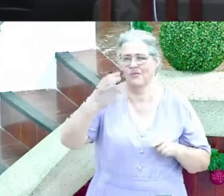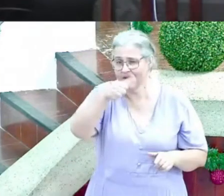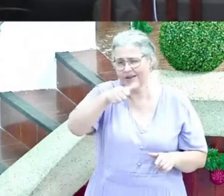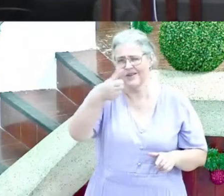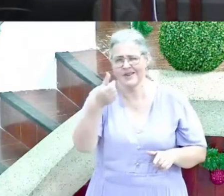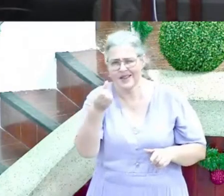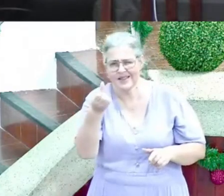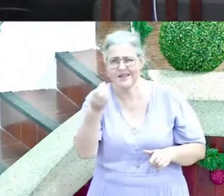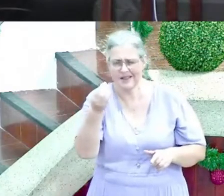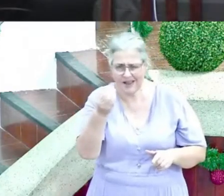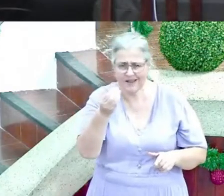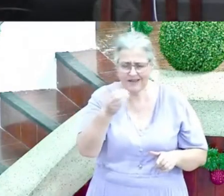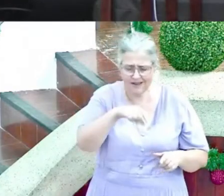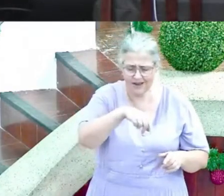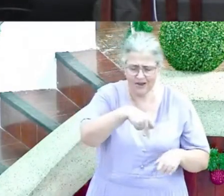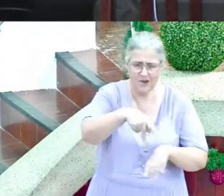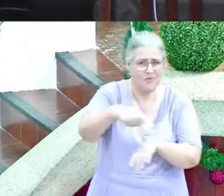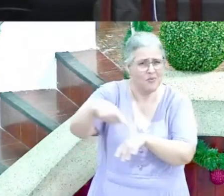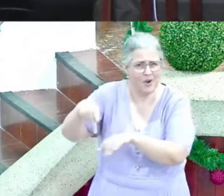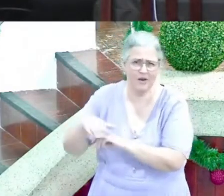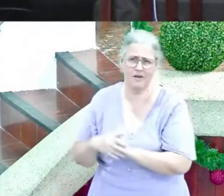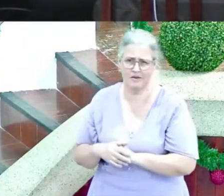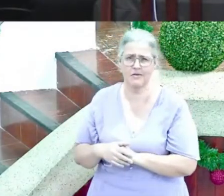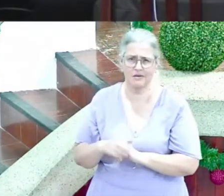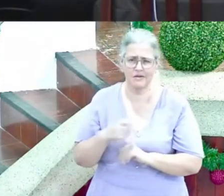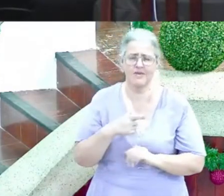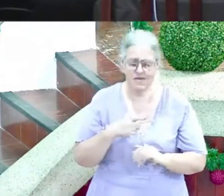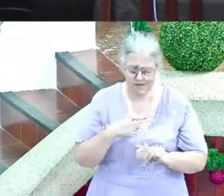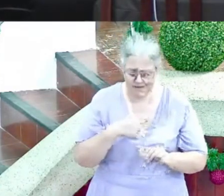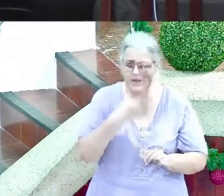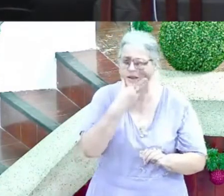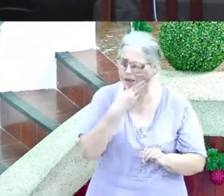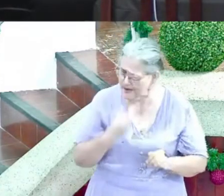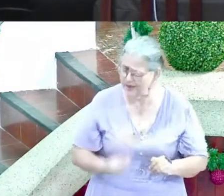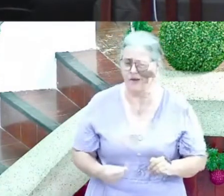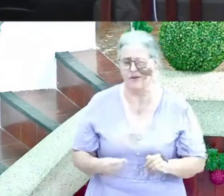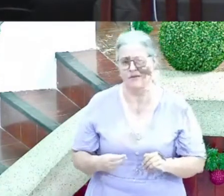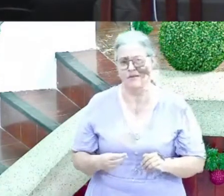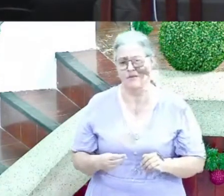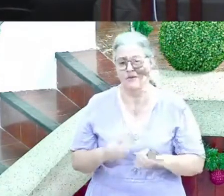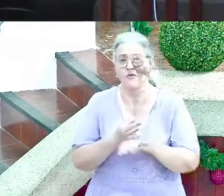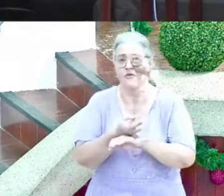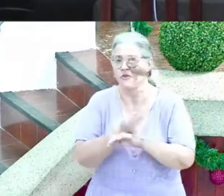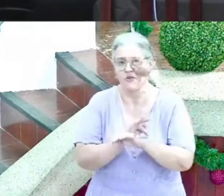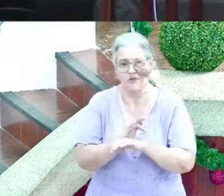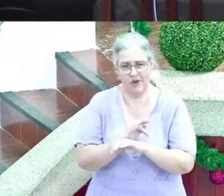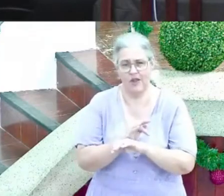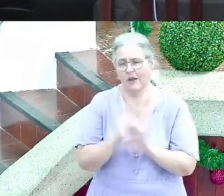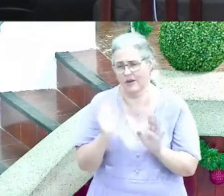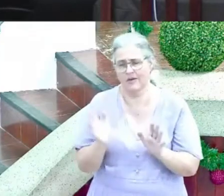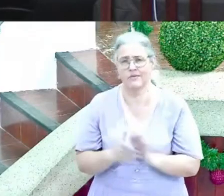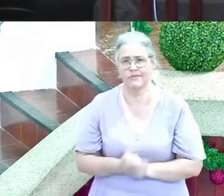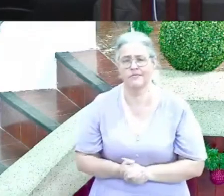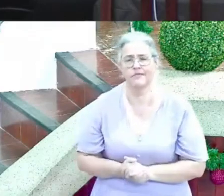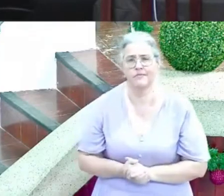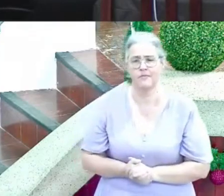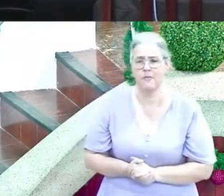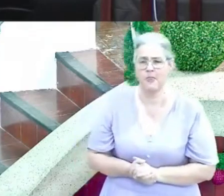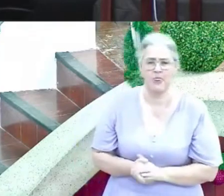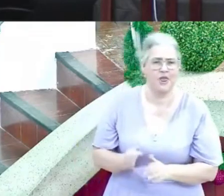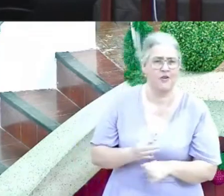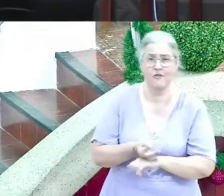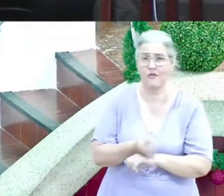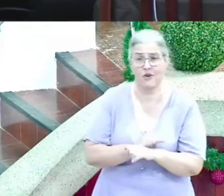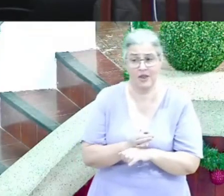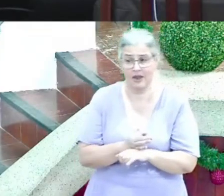número expressivo. O Natal como um feriado tradicional. Isso faz o Natal o feriado